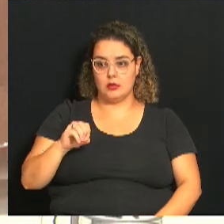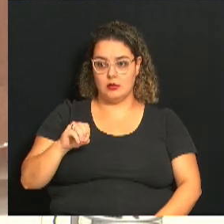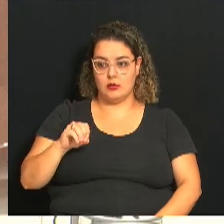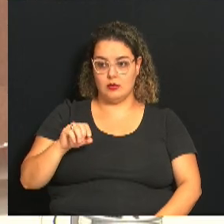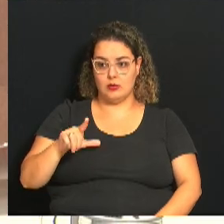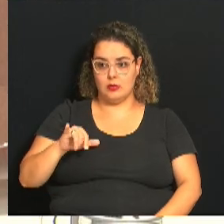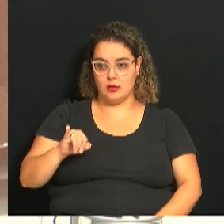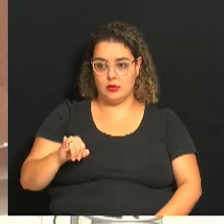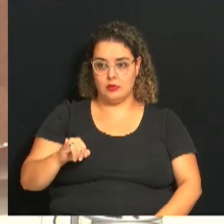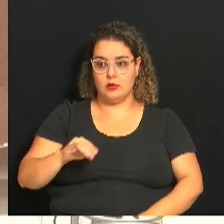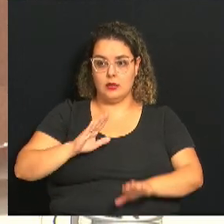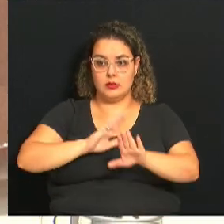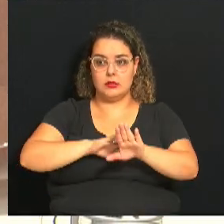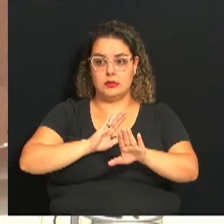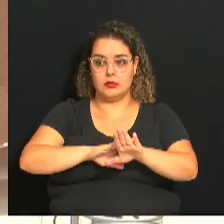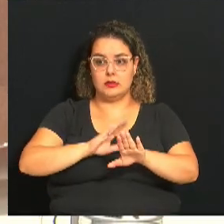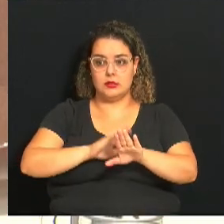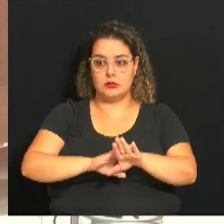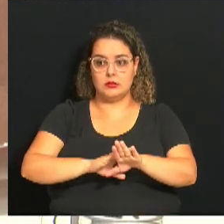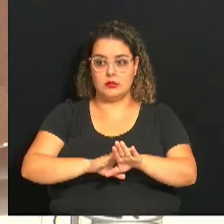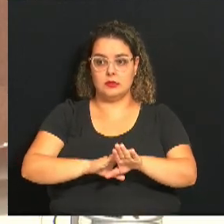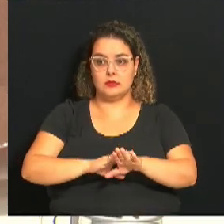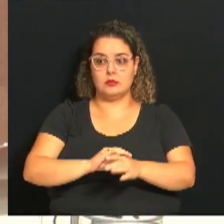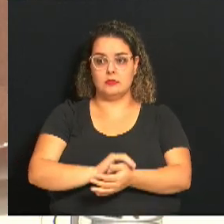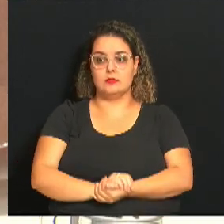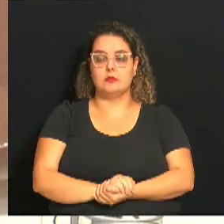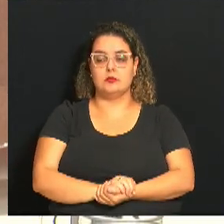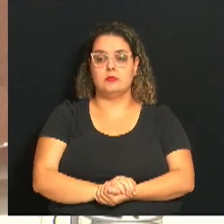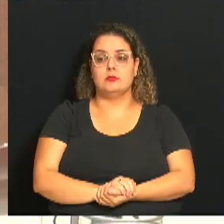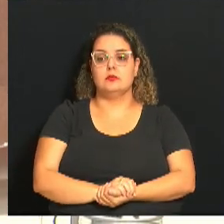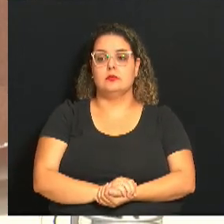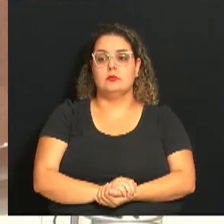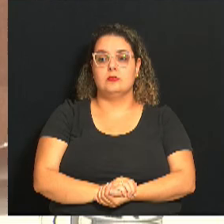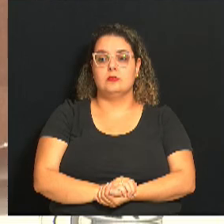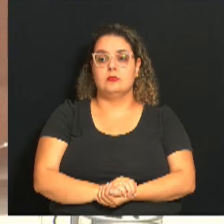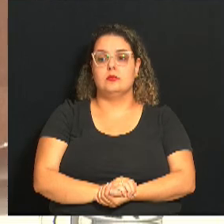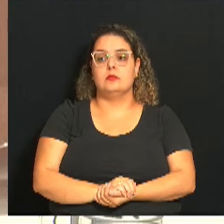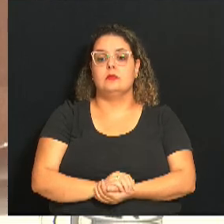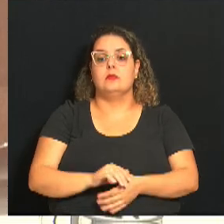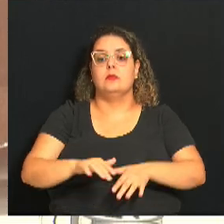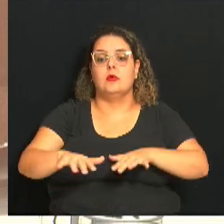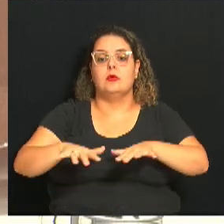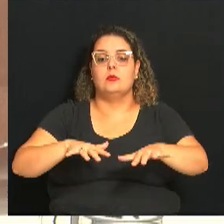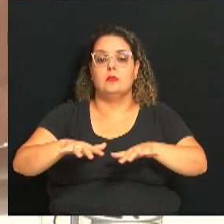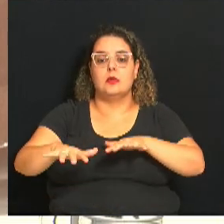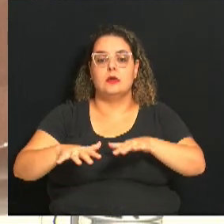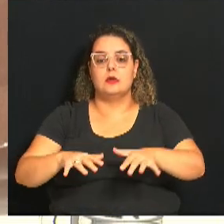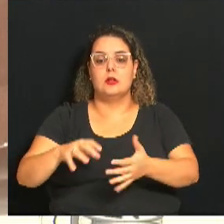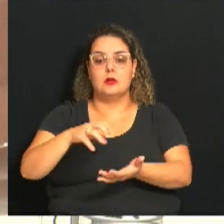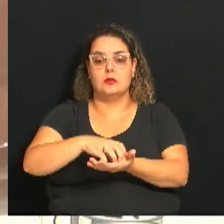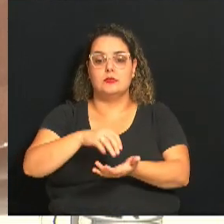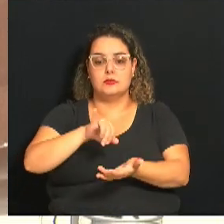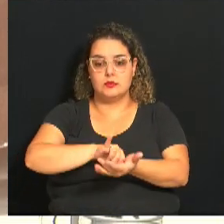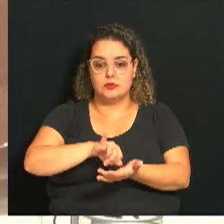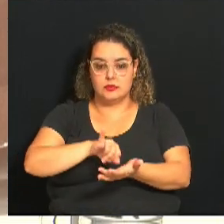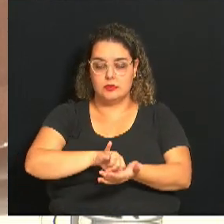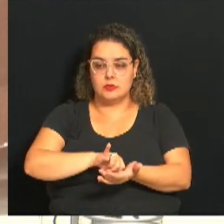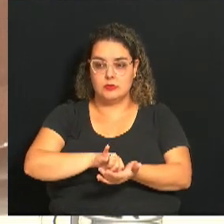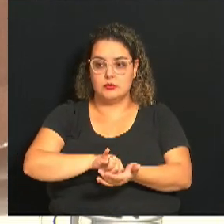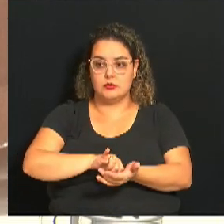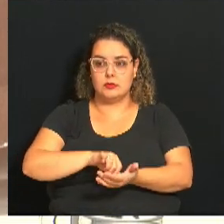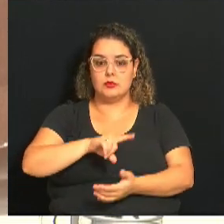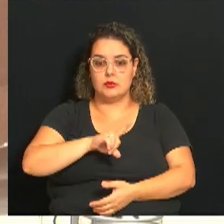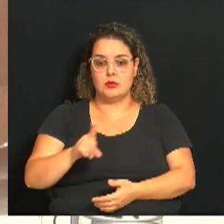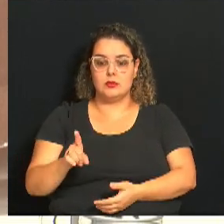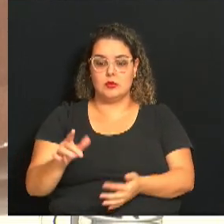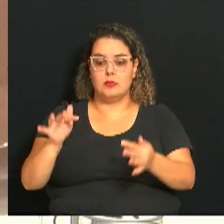trazer ações nesse final de ano para poder, inclusive, movimentar o centro, a gente não deixar para só o final do